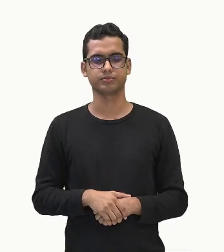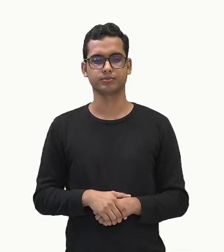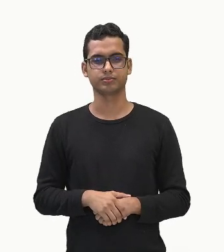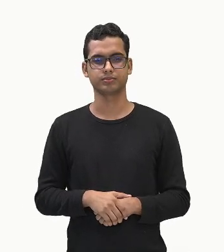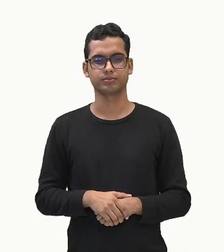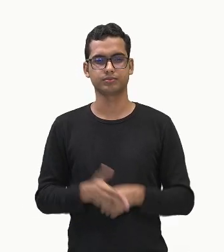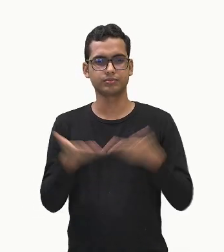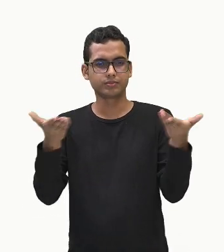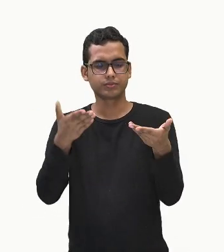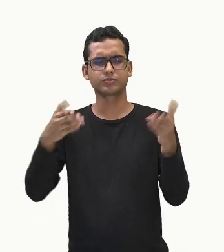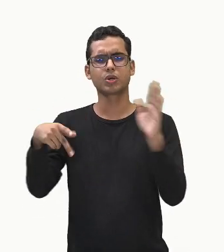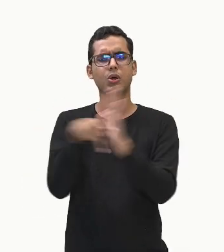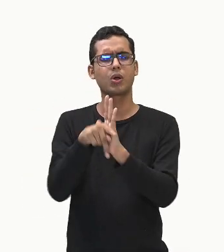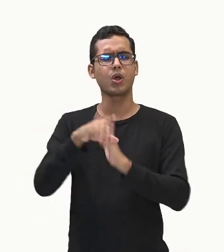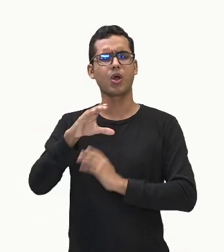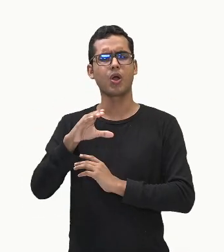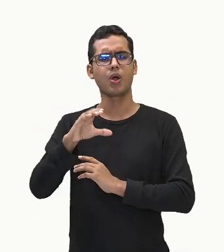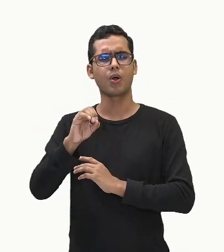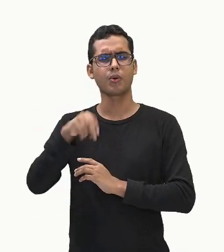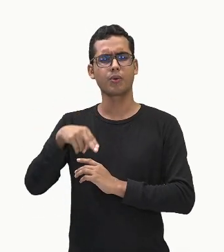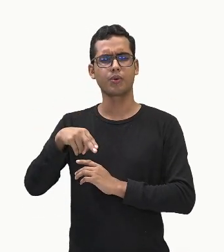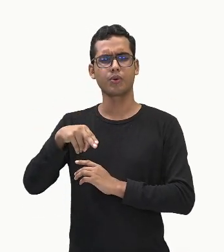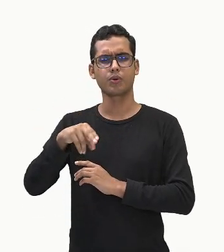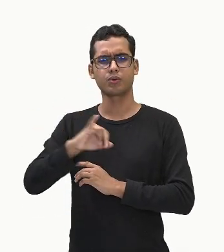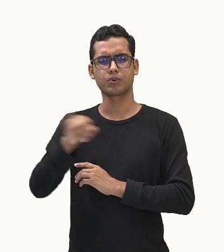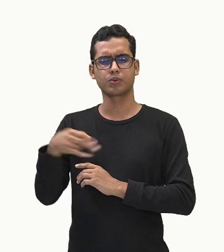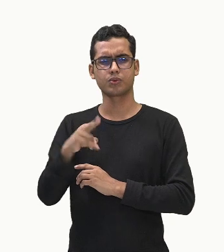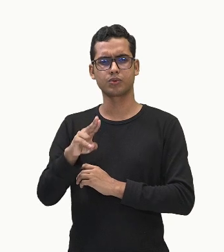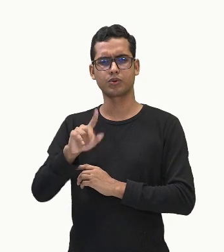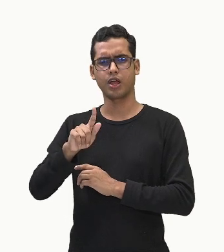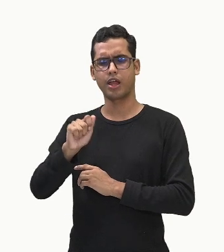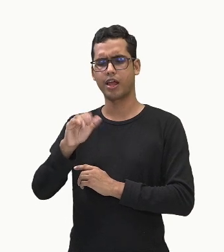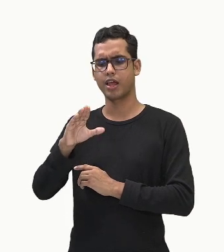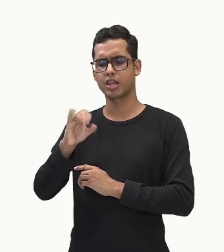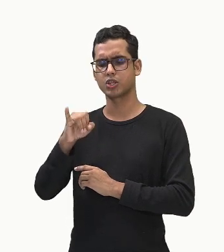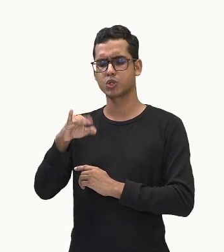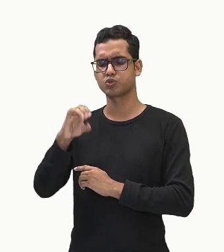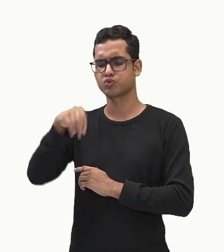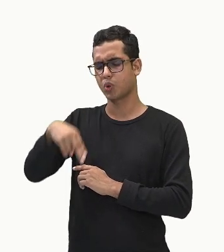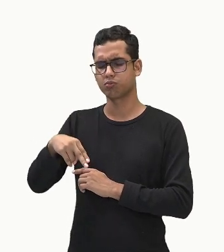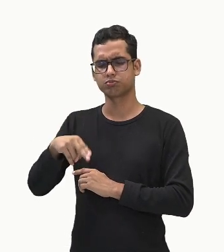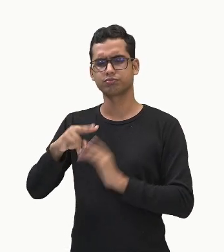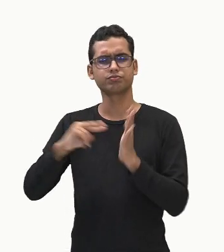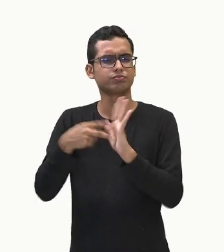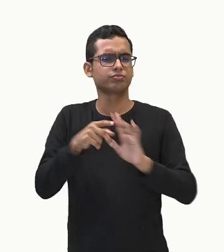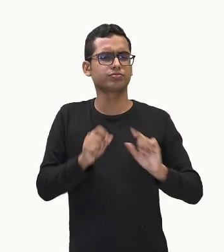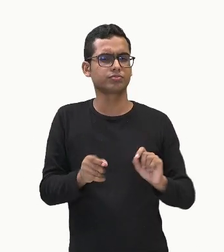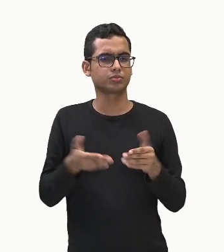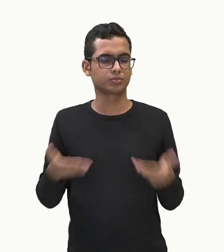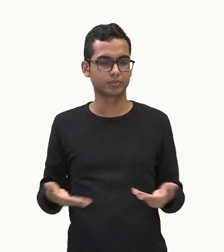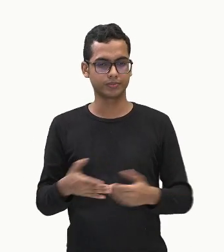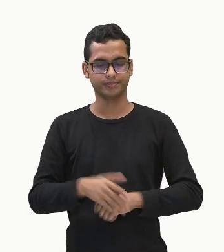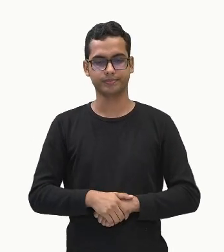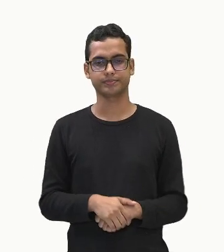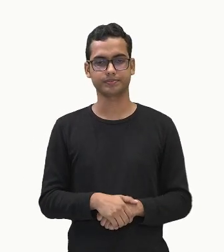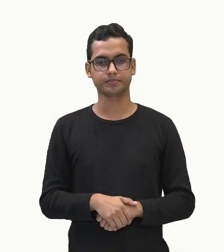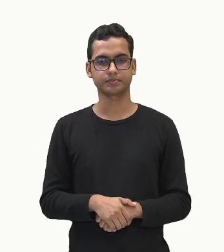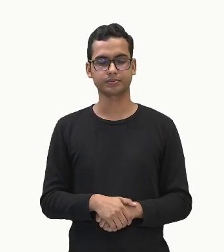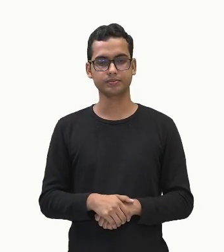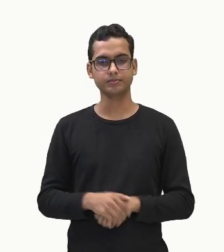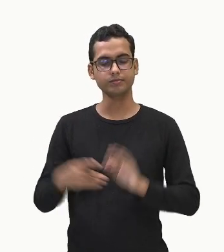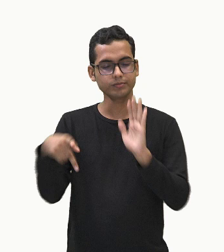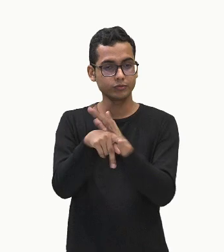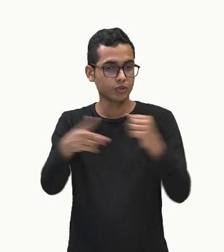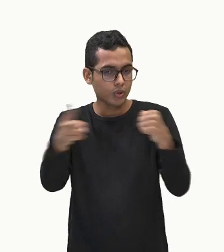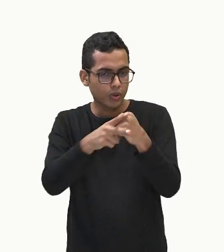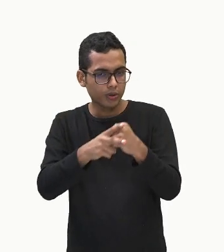a conjugação del presente de indicativo. Quando a gente fala de verbo, com toda certeza vamos